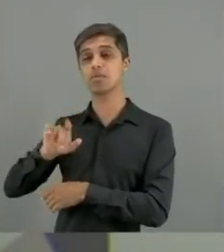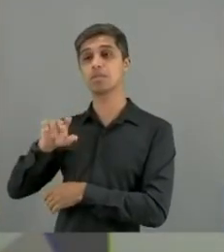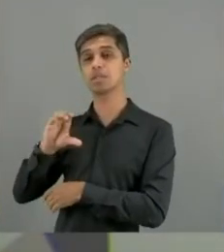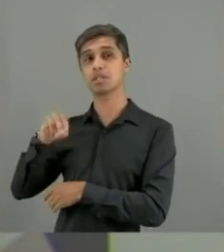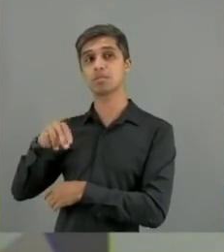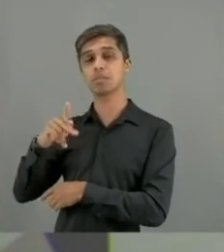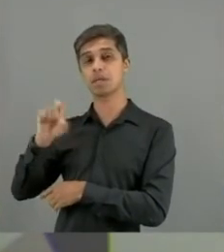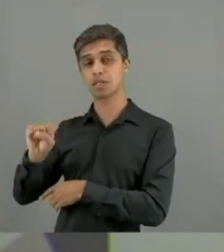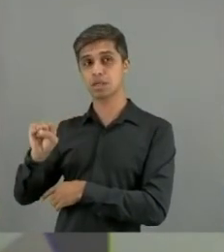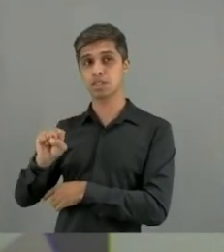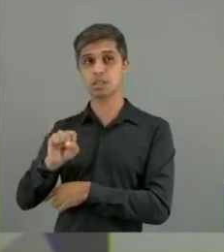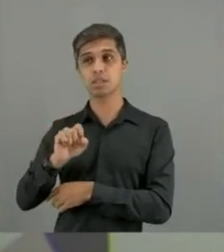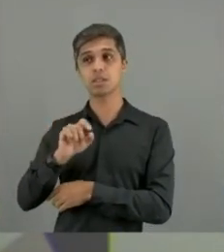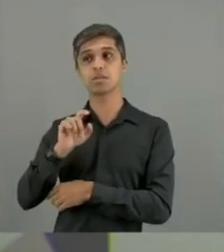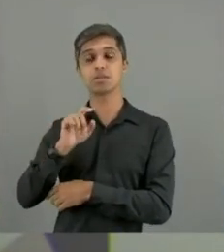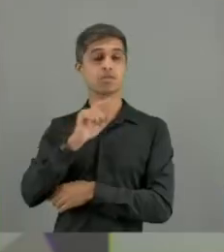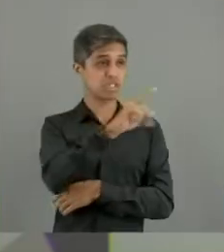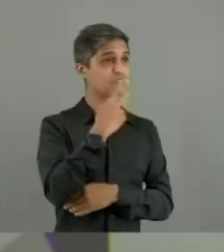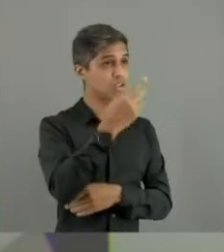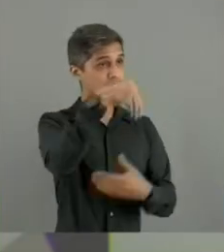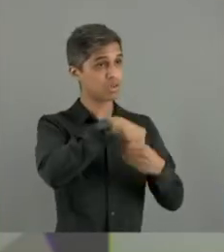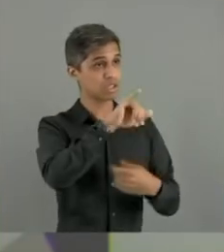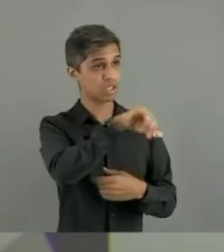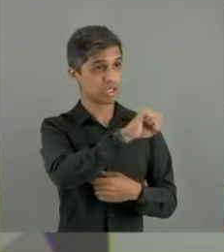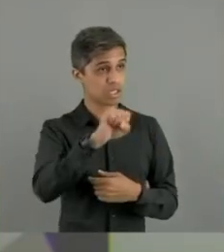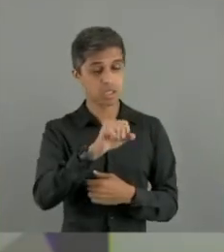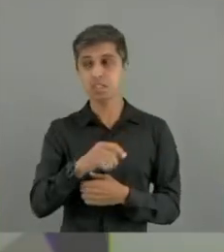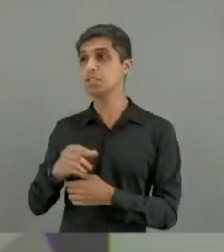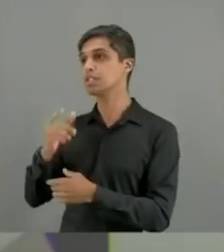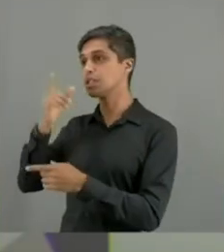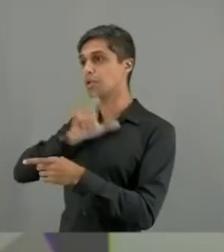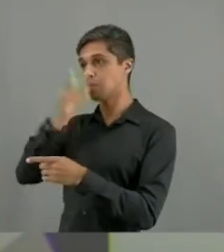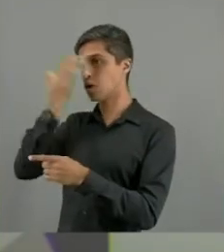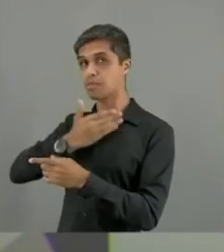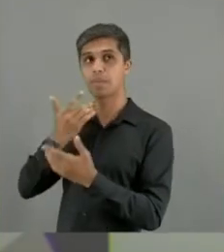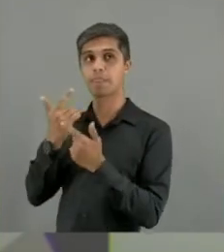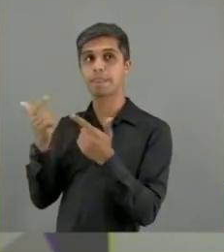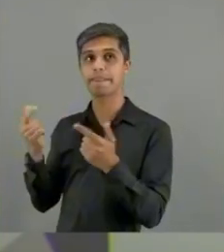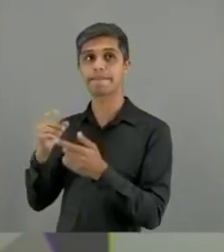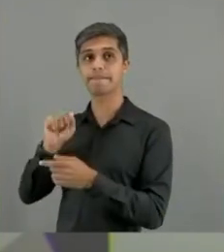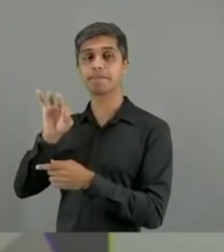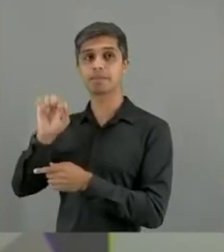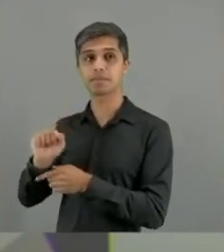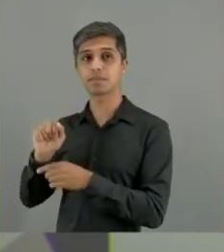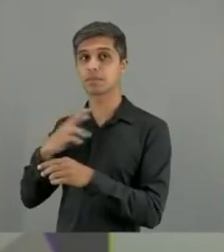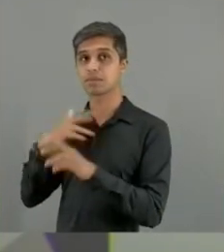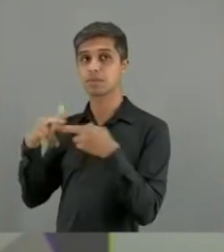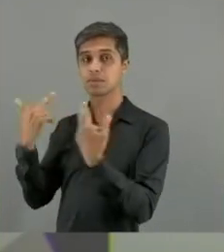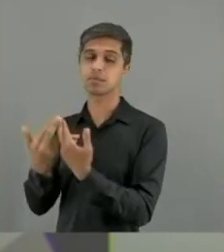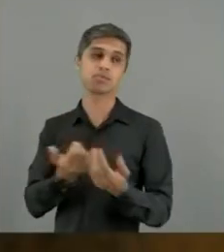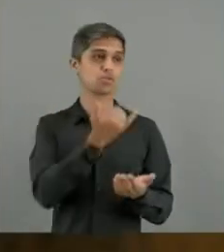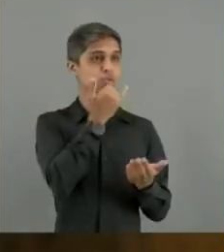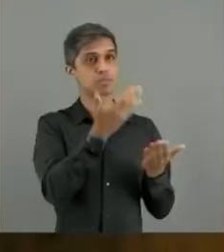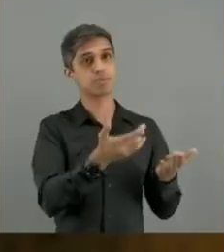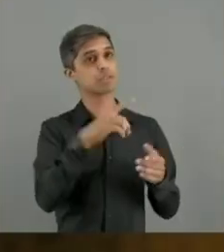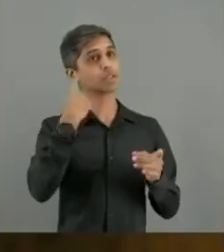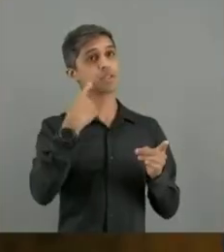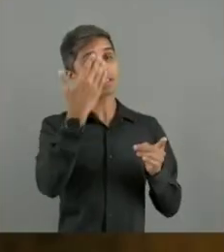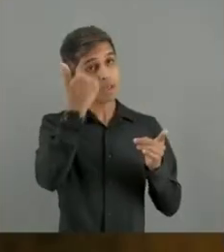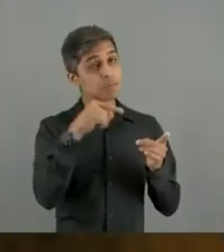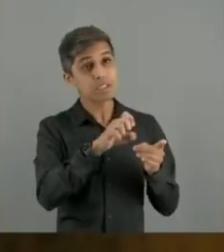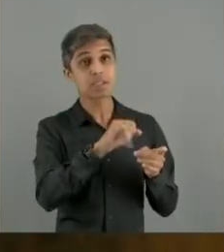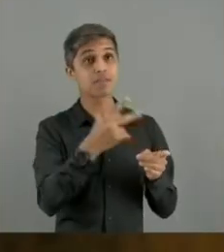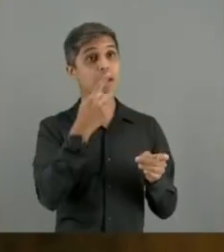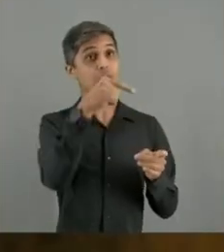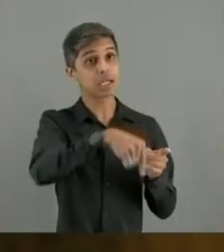CNPS. A senhora falou no INSS? Sim. E a senhora tem prova de falar no INSS? Não tem como provar, não tenho ata dessas reuniões no INSS. Mas me desculpe, a senhora como advogada, a senhora sabe que o que a